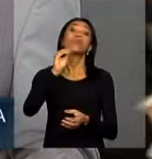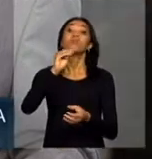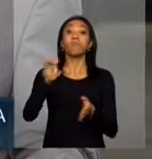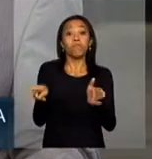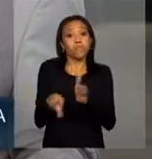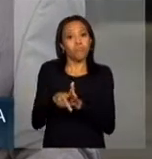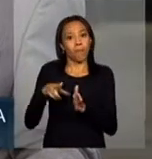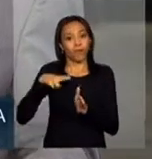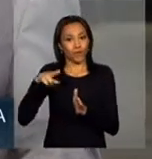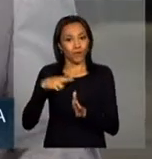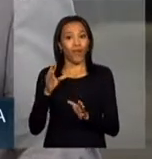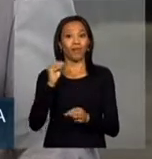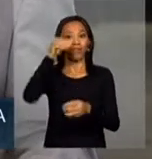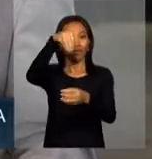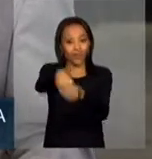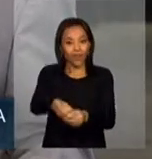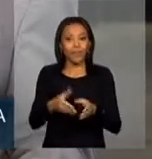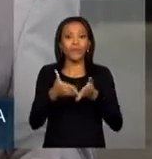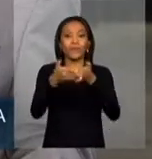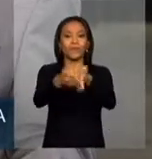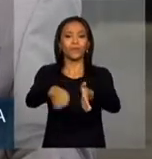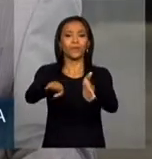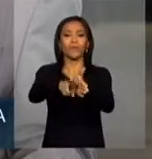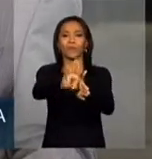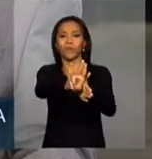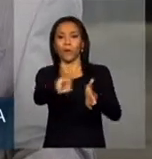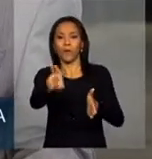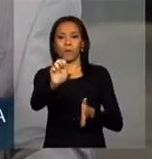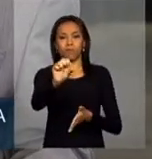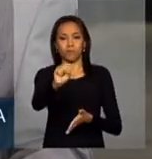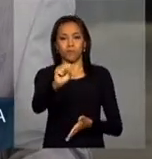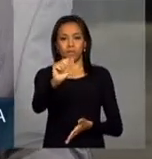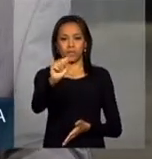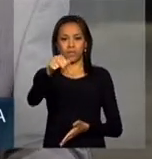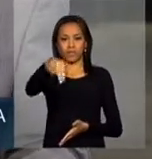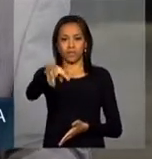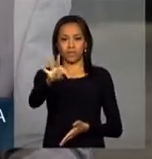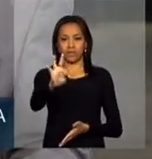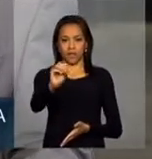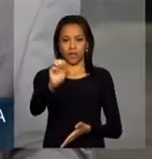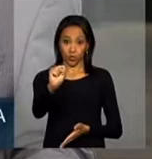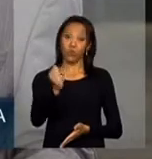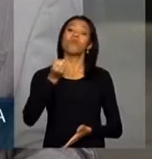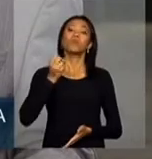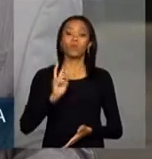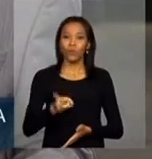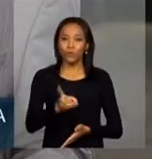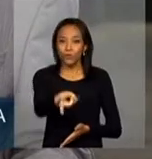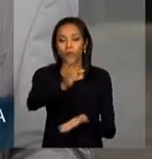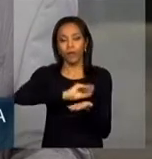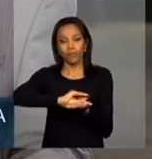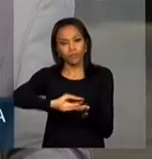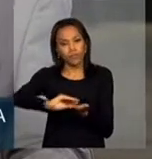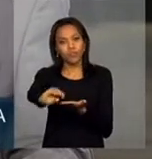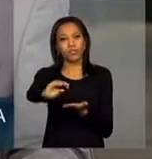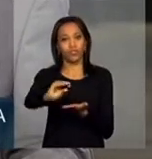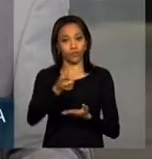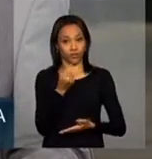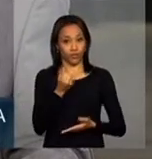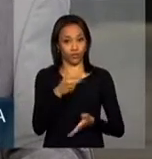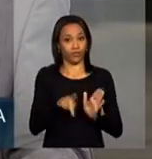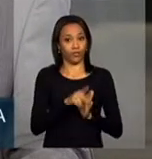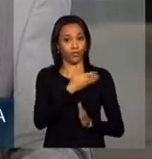Santos. Como eu falei também, vamos continuar investindo, né, de recursos